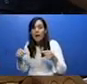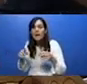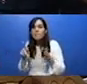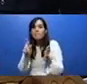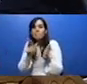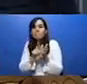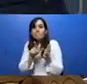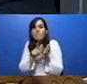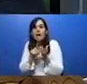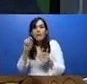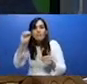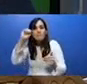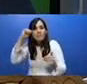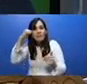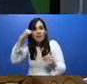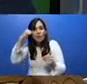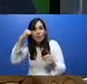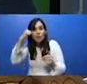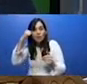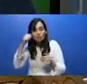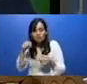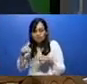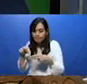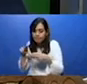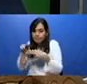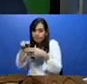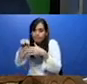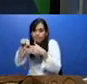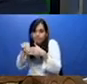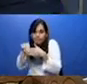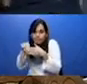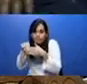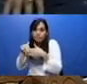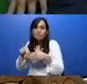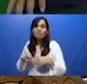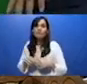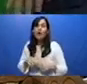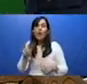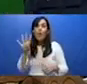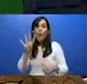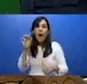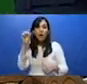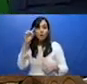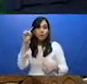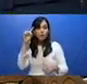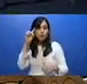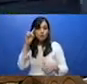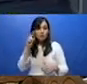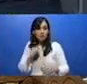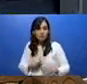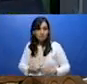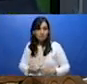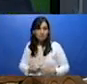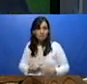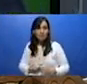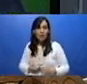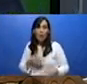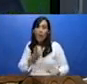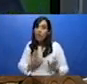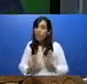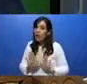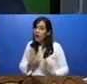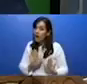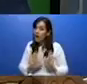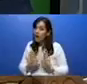260. Vai deixar essa plantinha no sol durante 4 dias, tá? Crianças, tenham o cuidado, quem for fazer